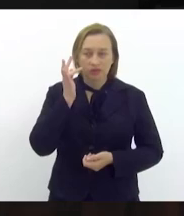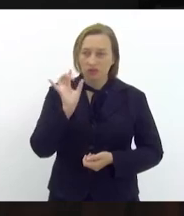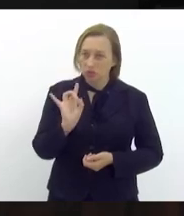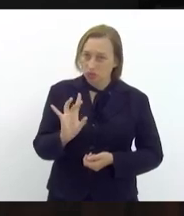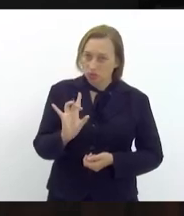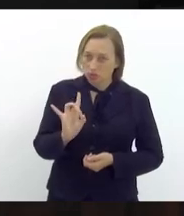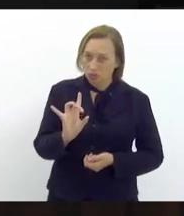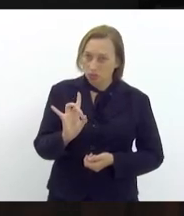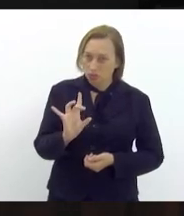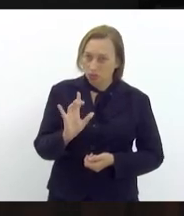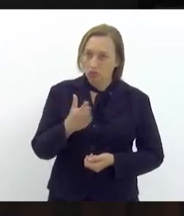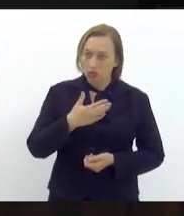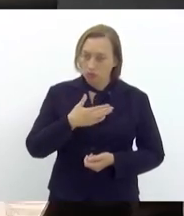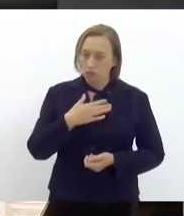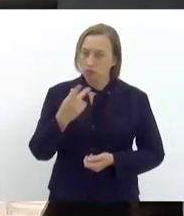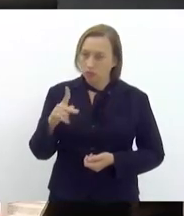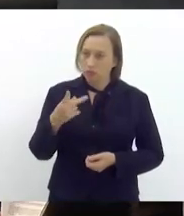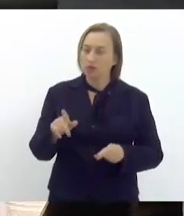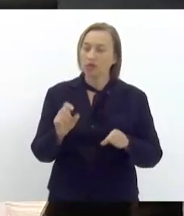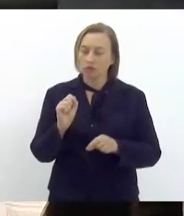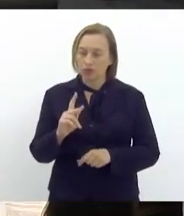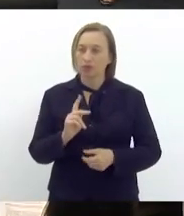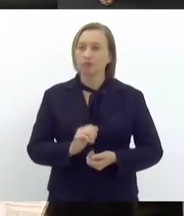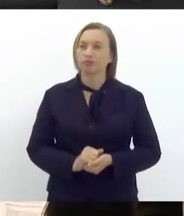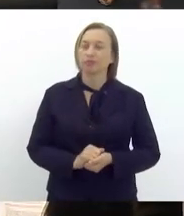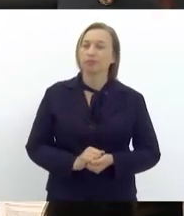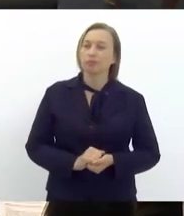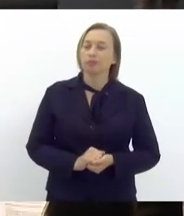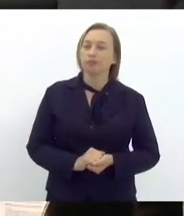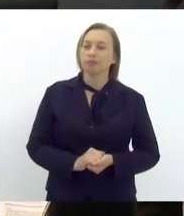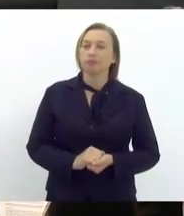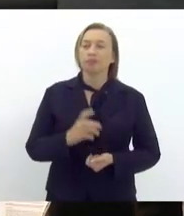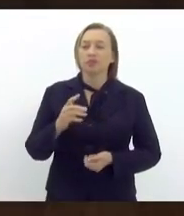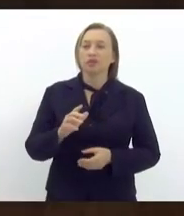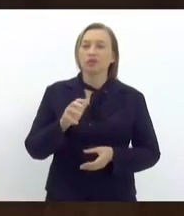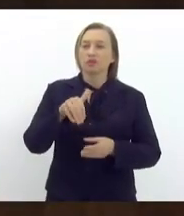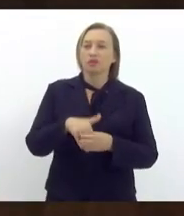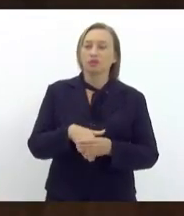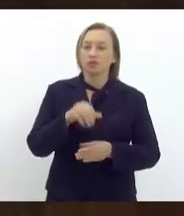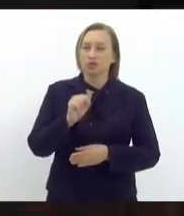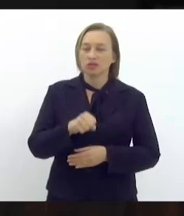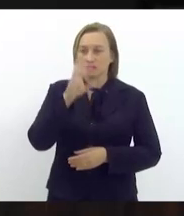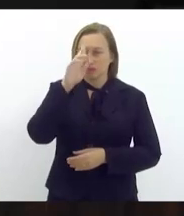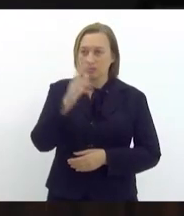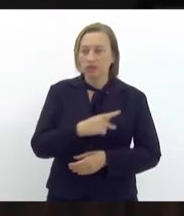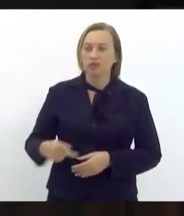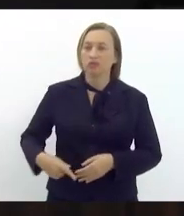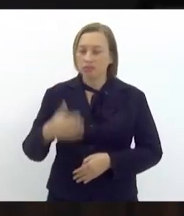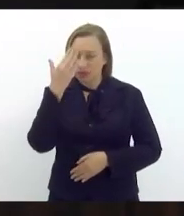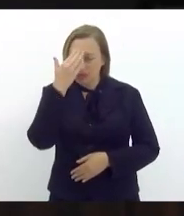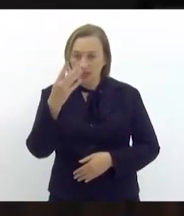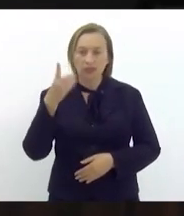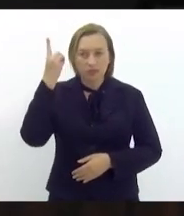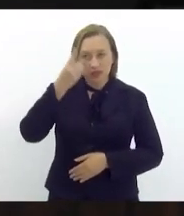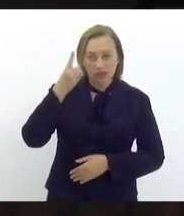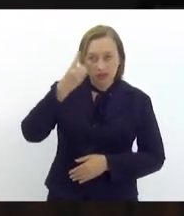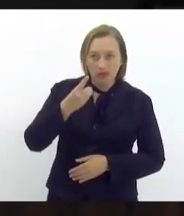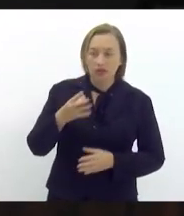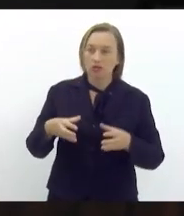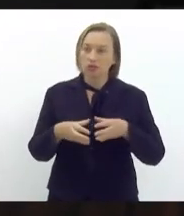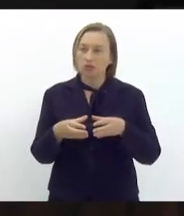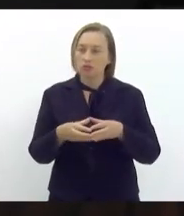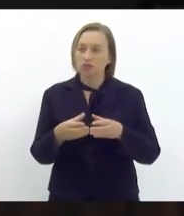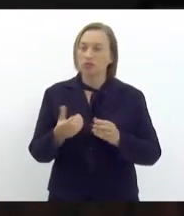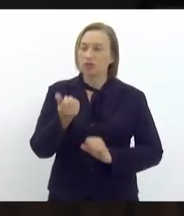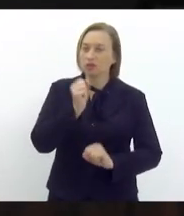e o meu também por favor obrigado senhor presidente voto favorável muito obrigado deputado Galberto para emitir parecer pela comissão de